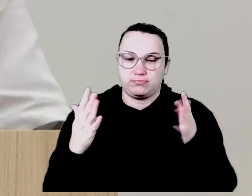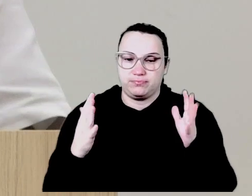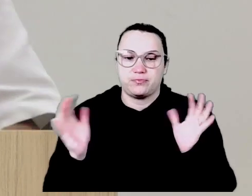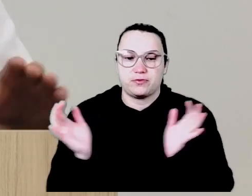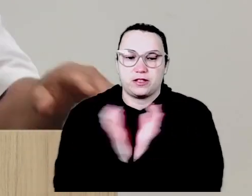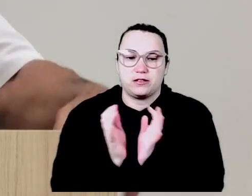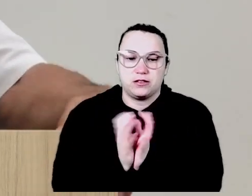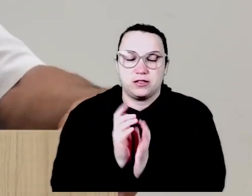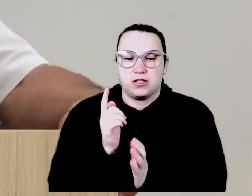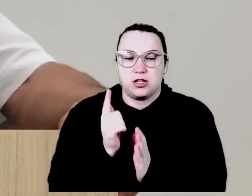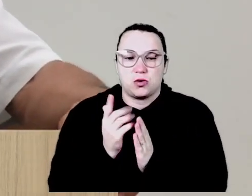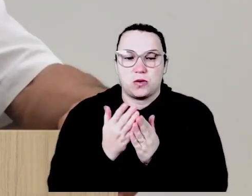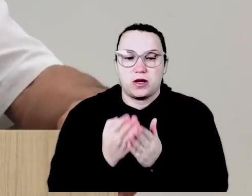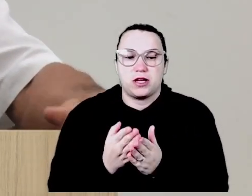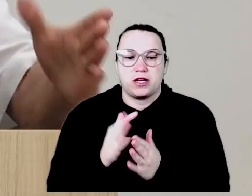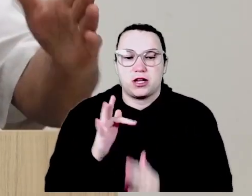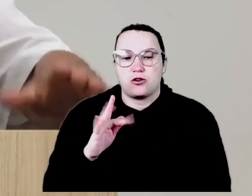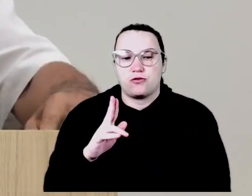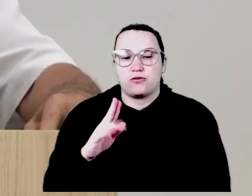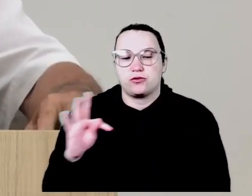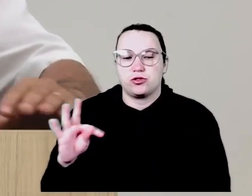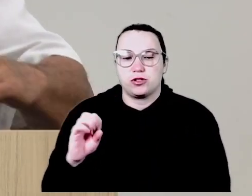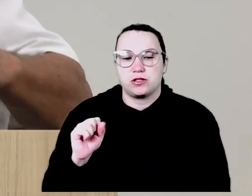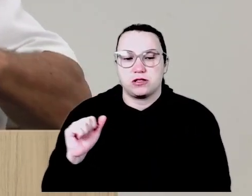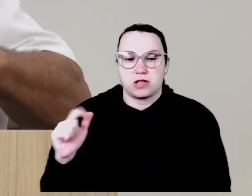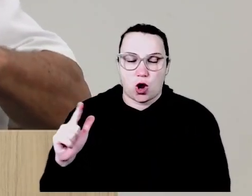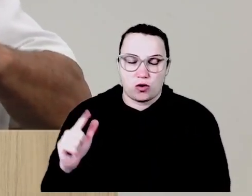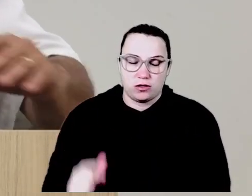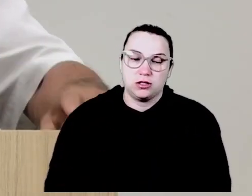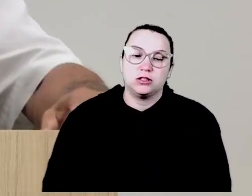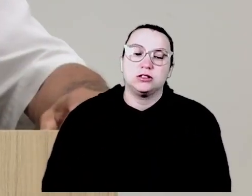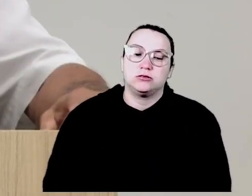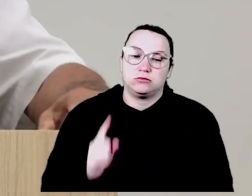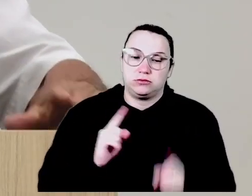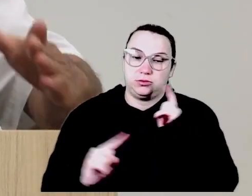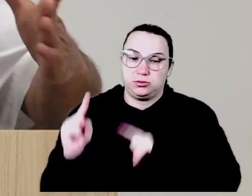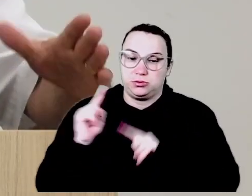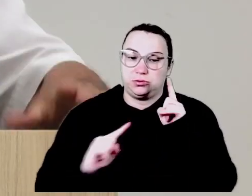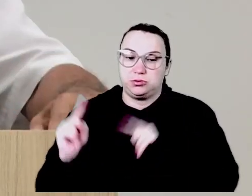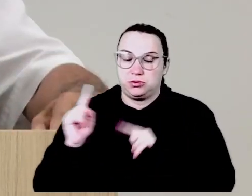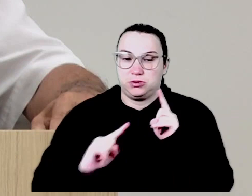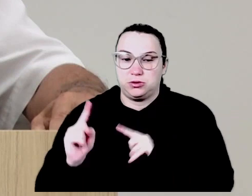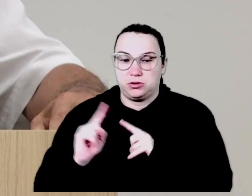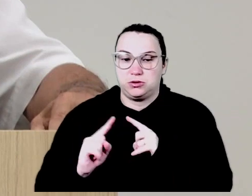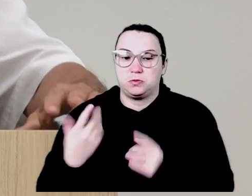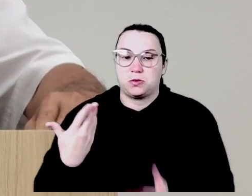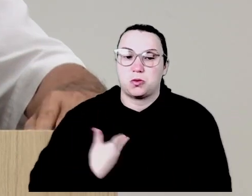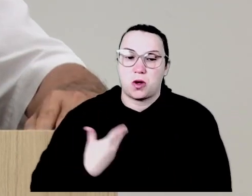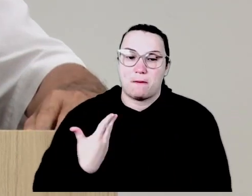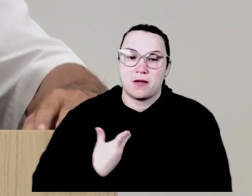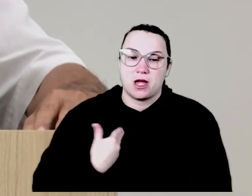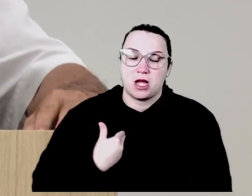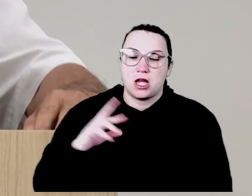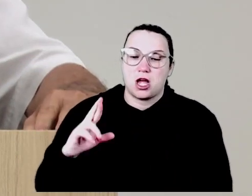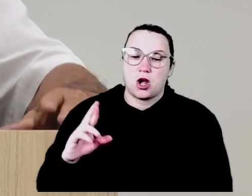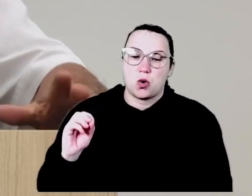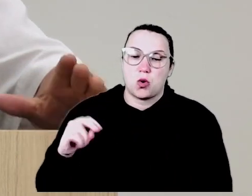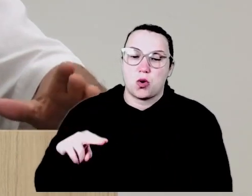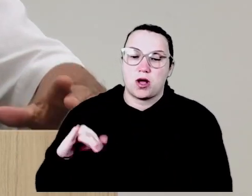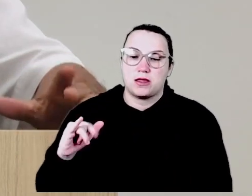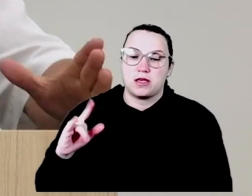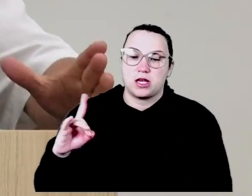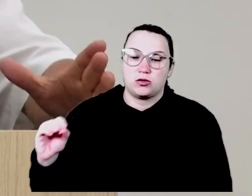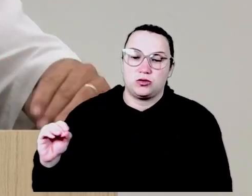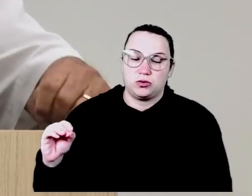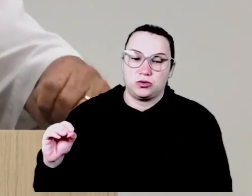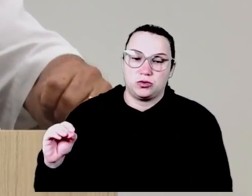do Guaíra futsal onde é dirigida pelo meu grande amigo Ronildo Luiz morra mais